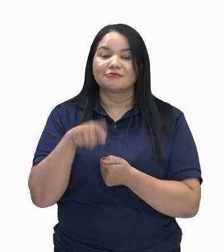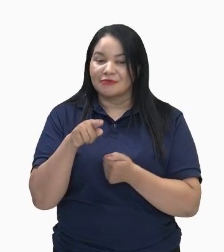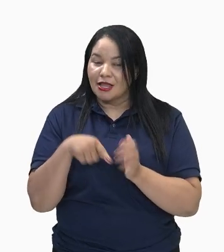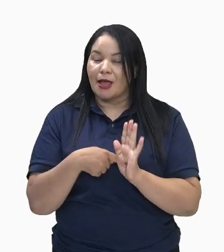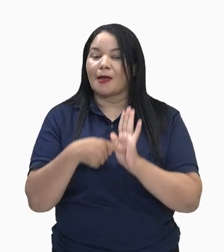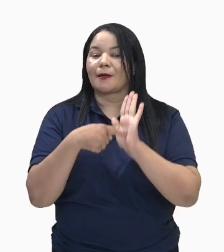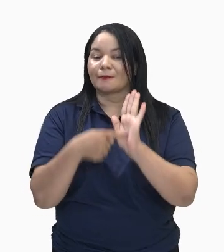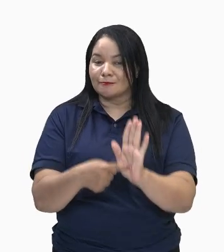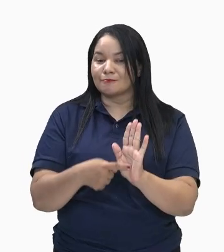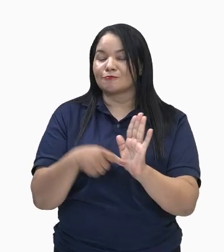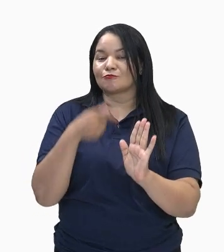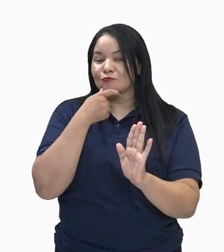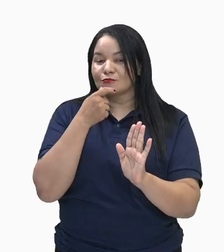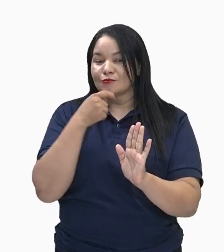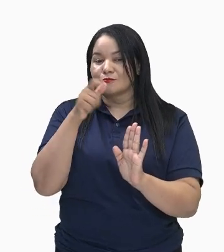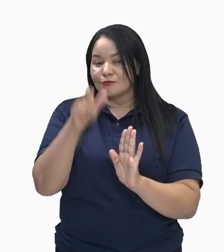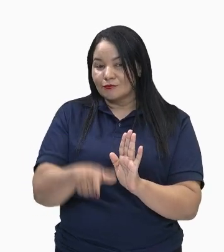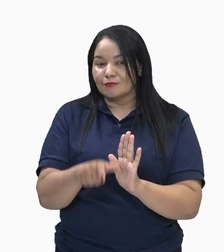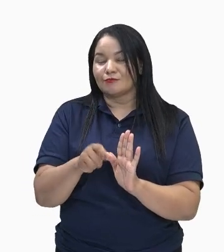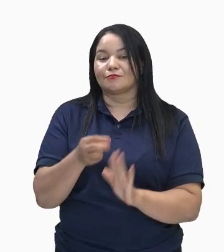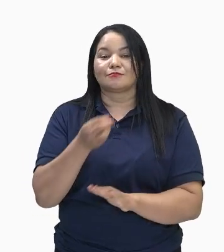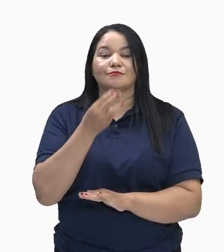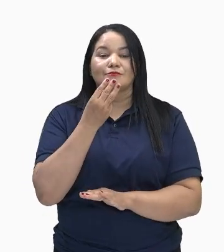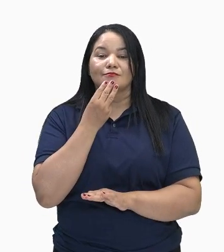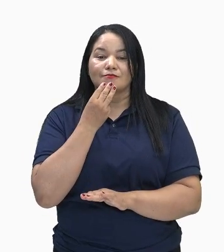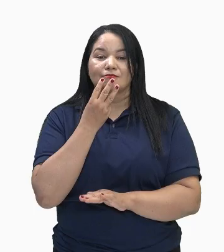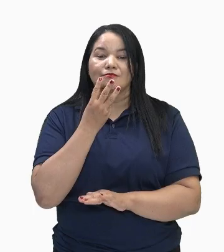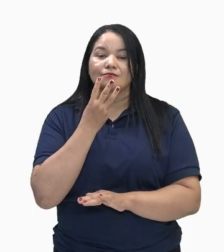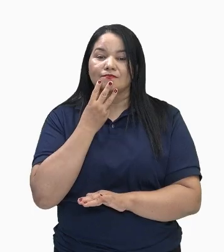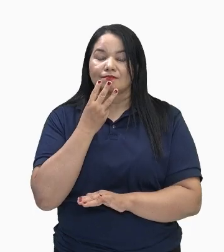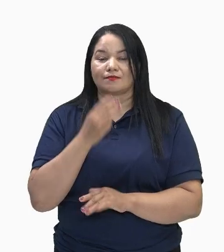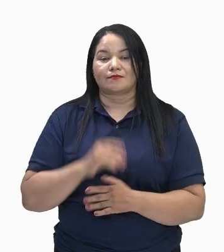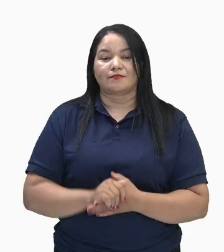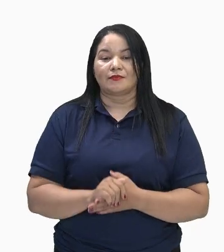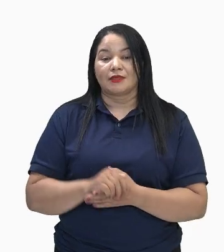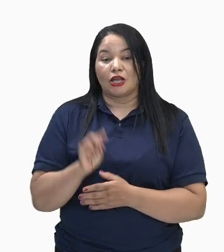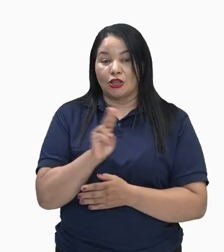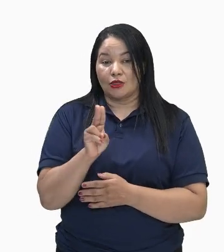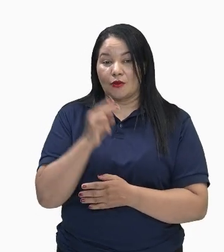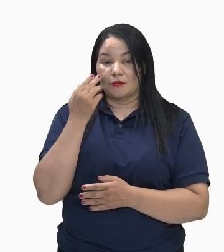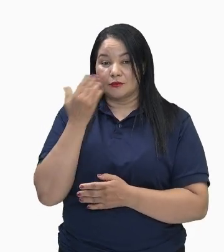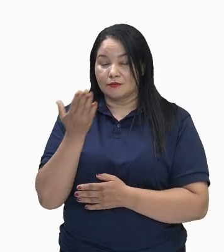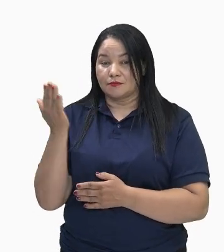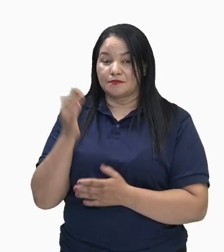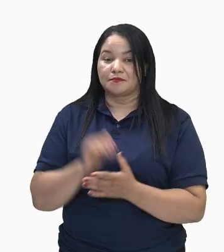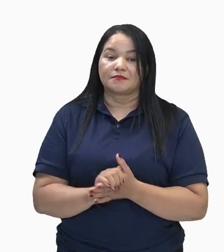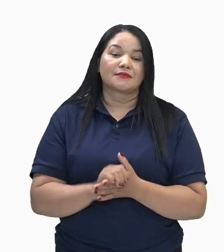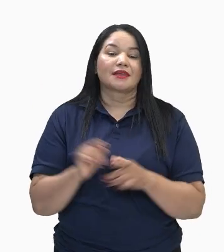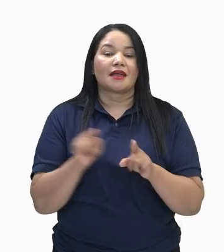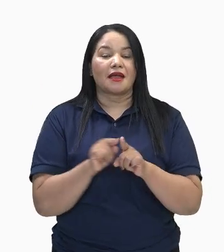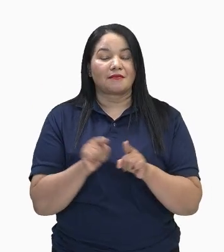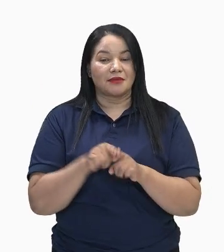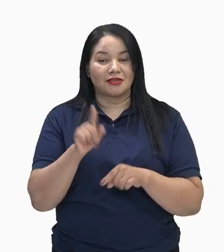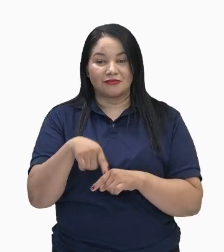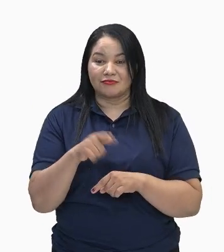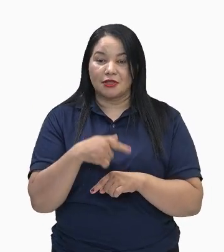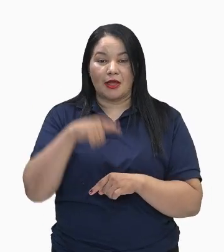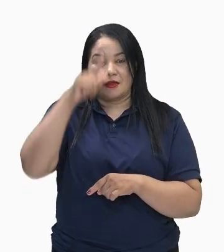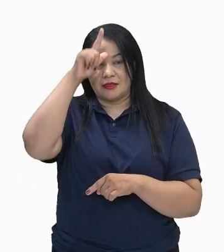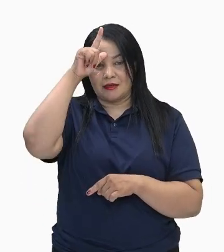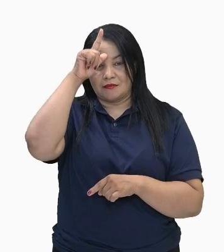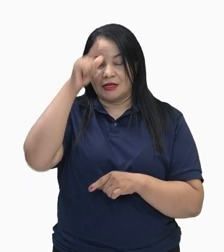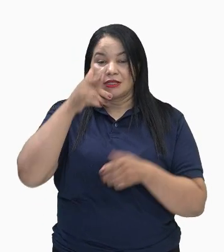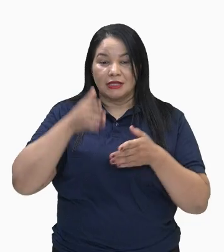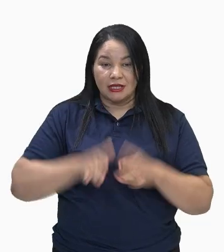para vocês. Ele é Max Weber. E Max Weber também é alemão. Ele nasceu